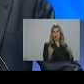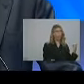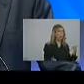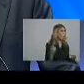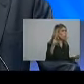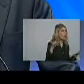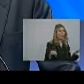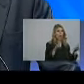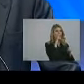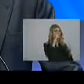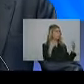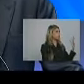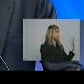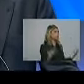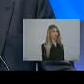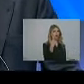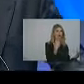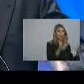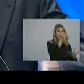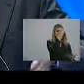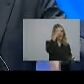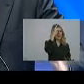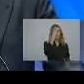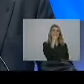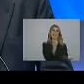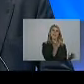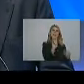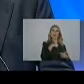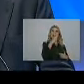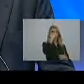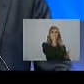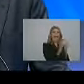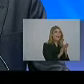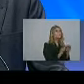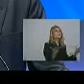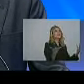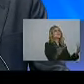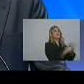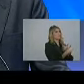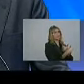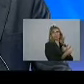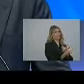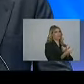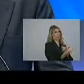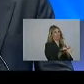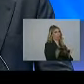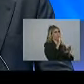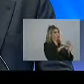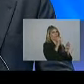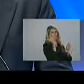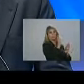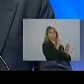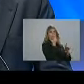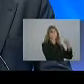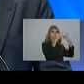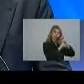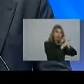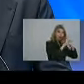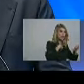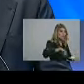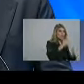lados que a Prefeitura quer que nós acreditemos. É importante que isso fique muito claro. Não